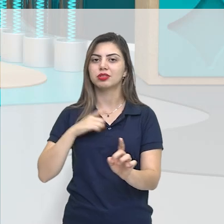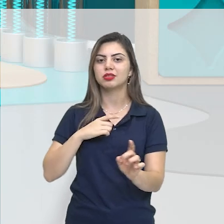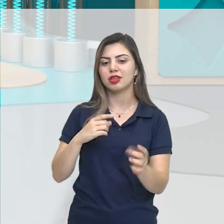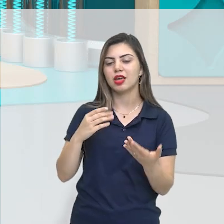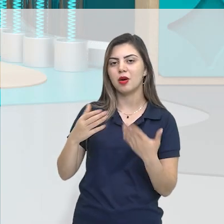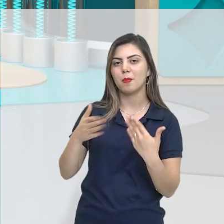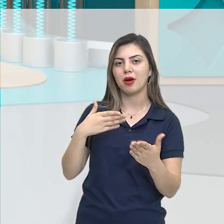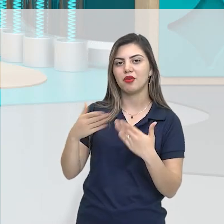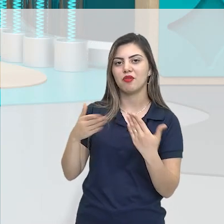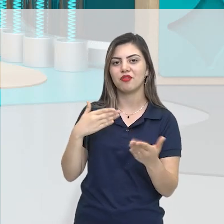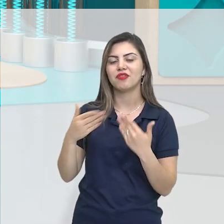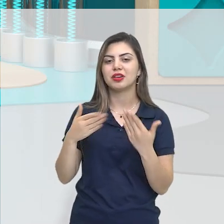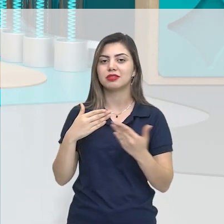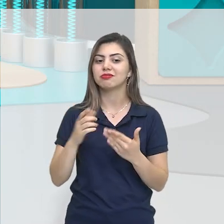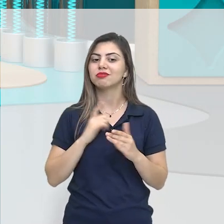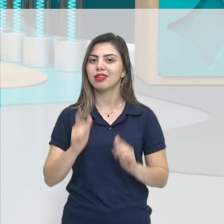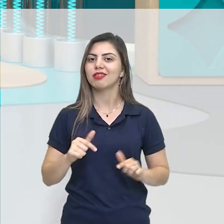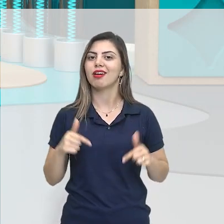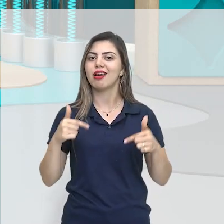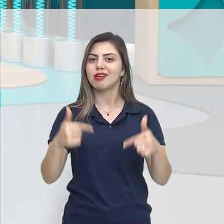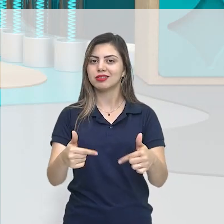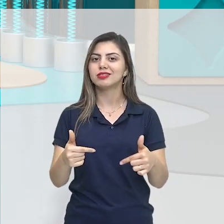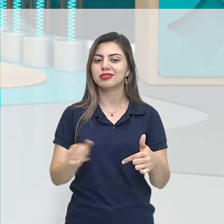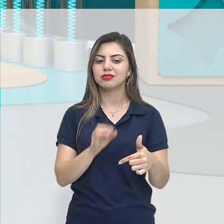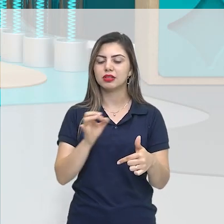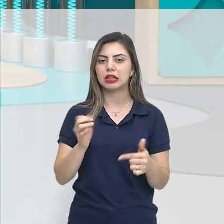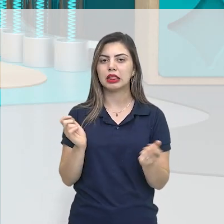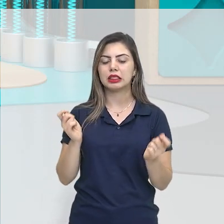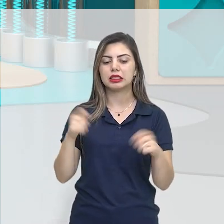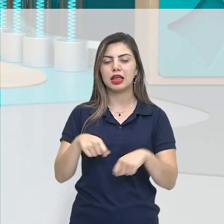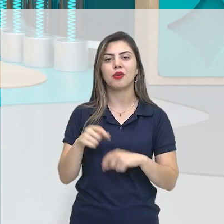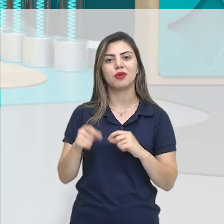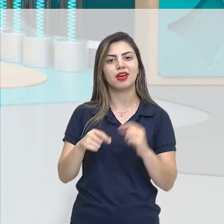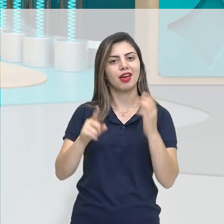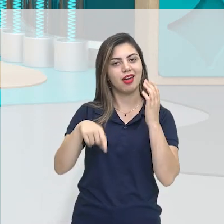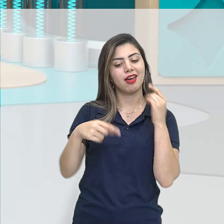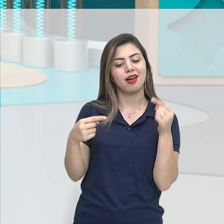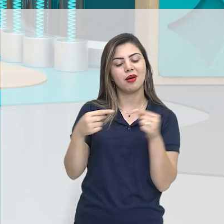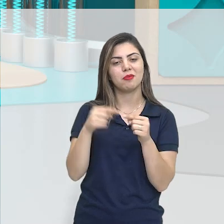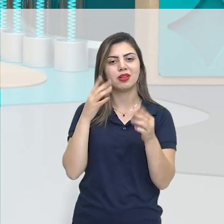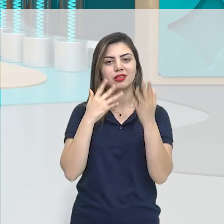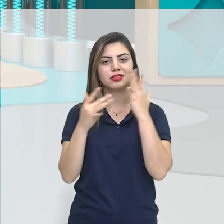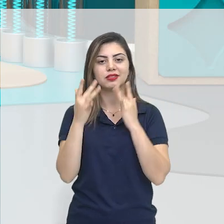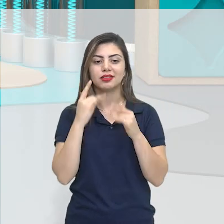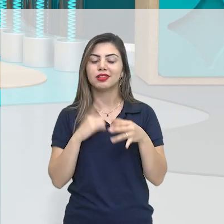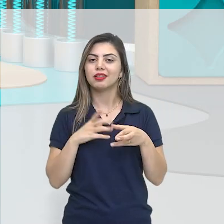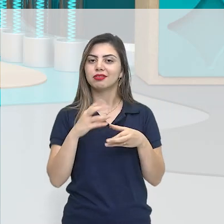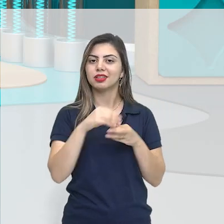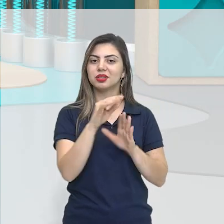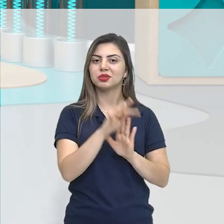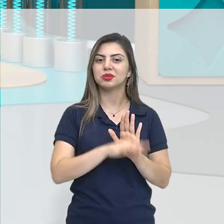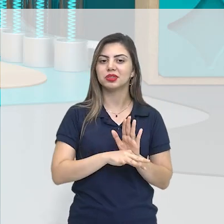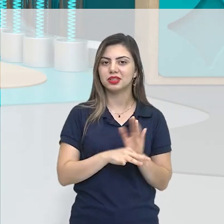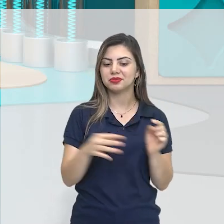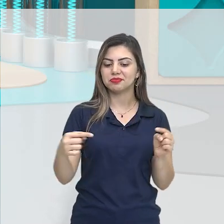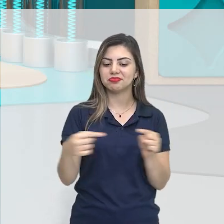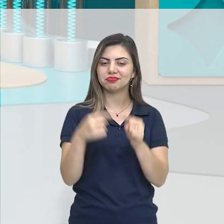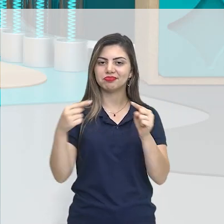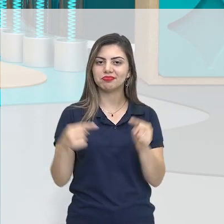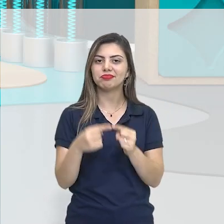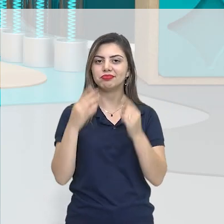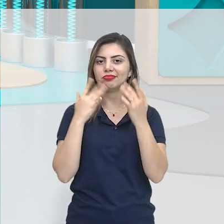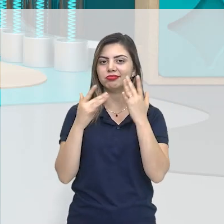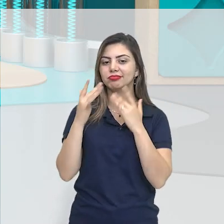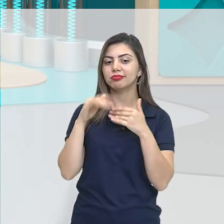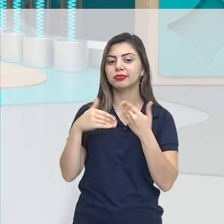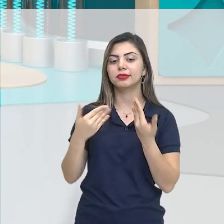conversa. Eles vão fazendo ações para justamente encenar o que está escrito no texto, né? Então,